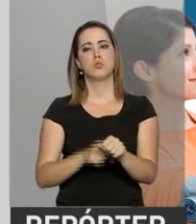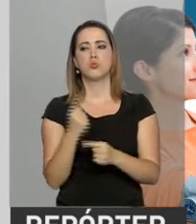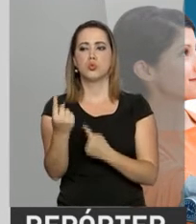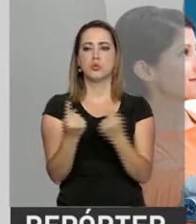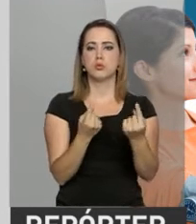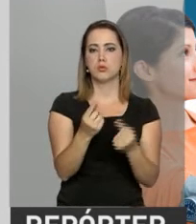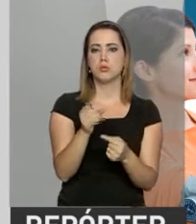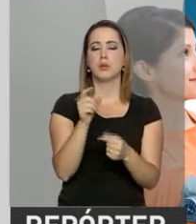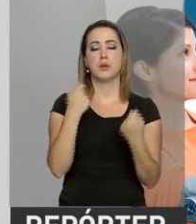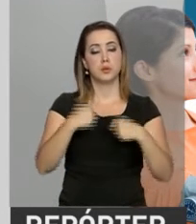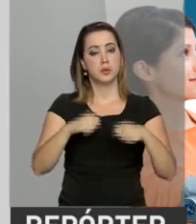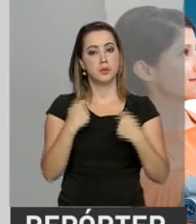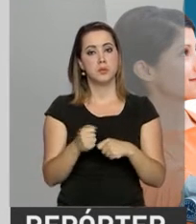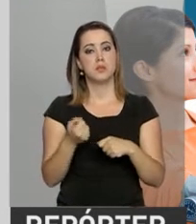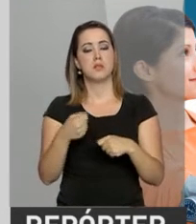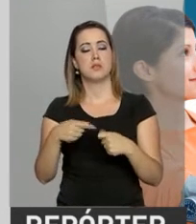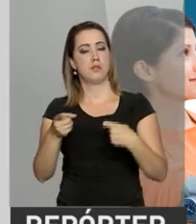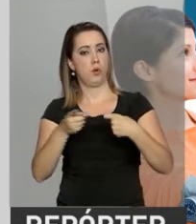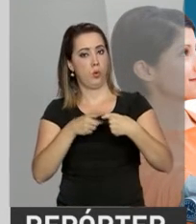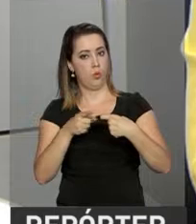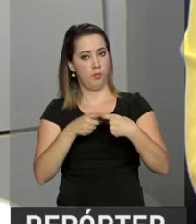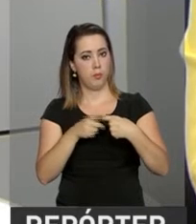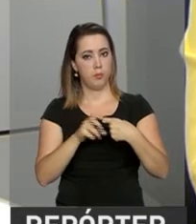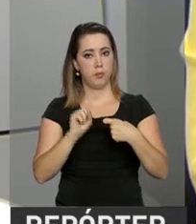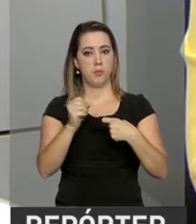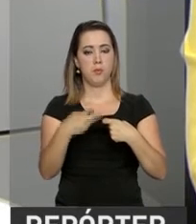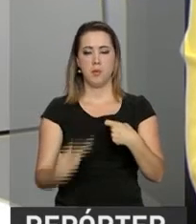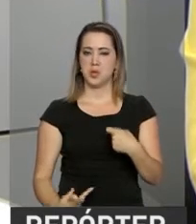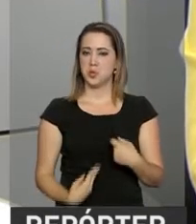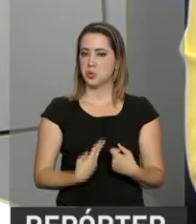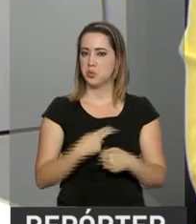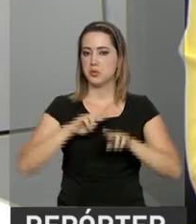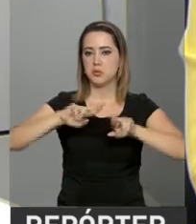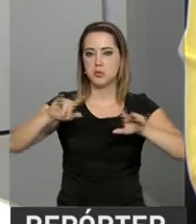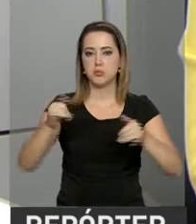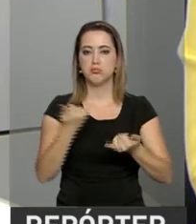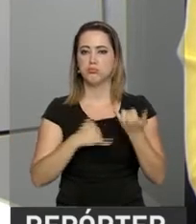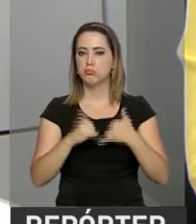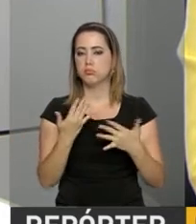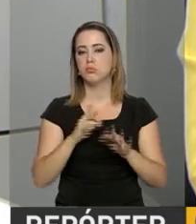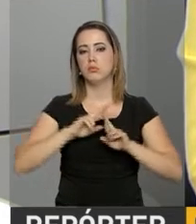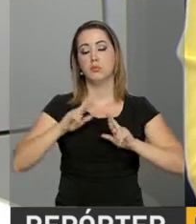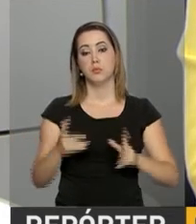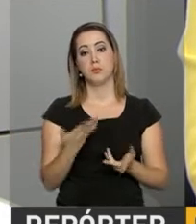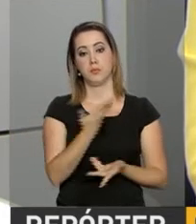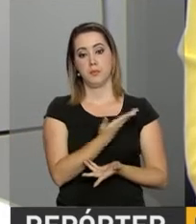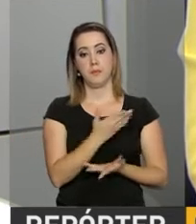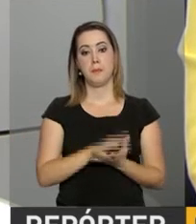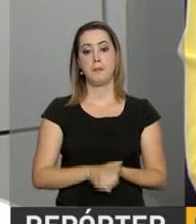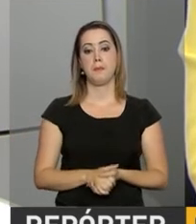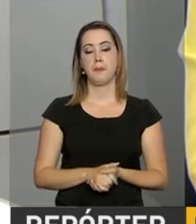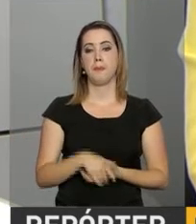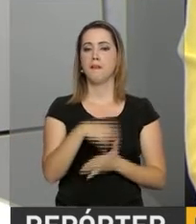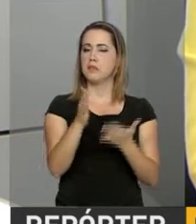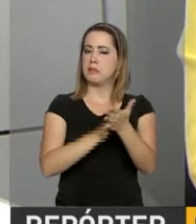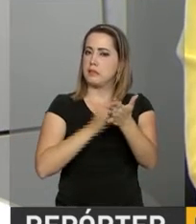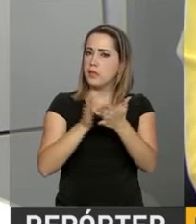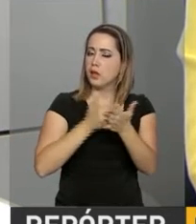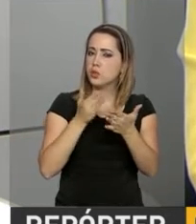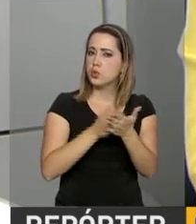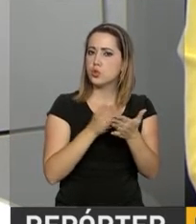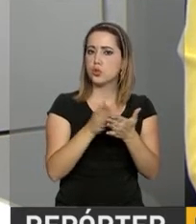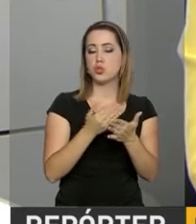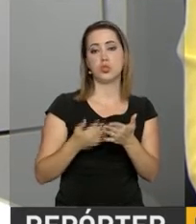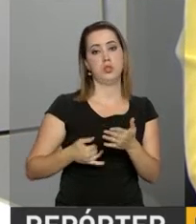de consultas exames e cirurgias essa cartilha ela vem trazer maiores informações numa